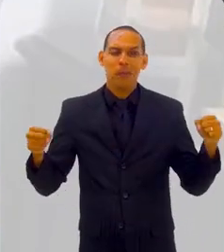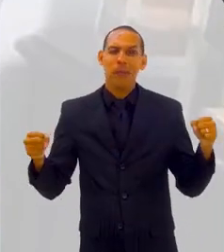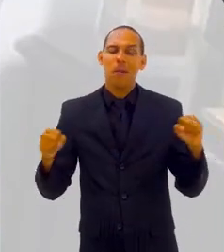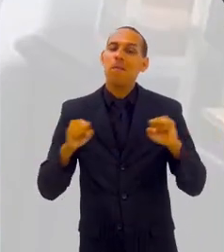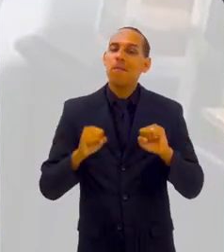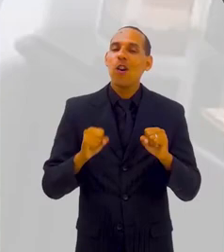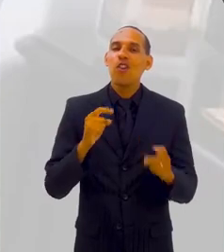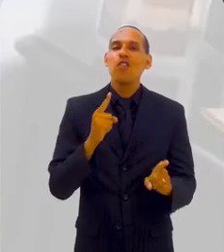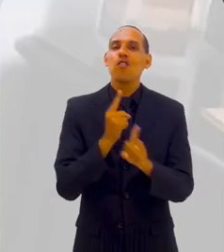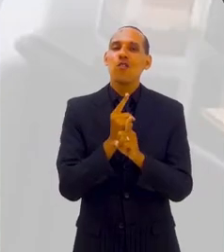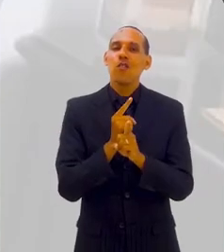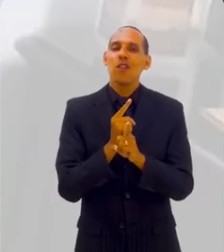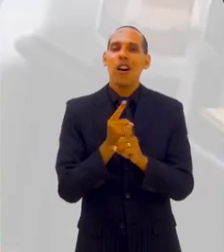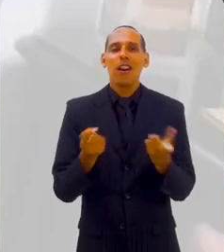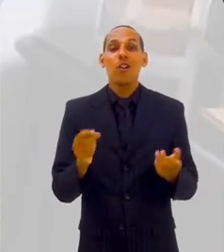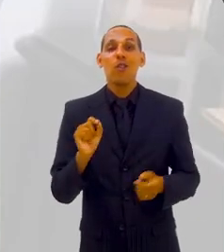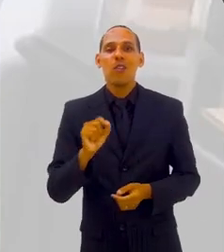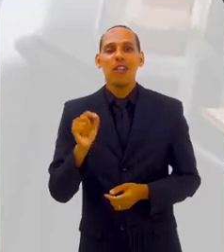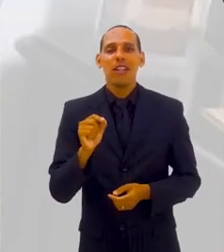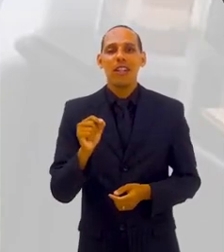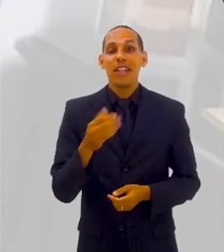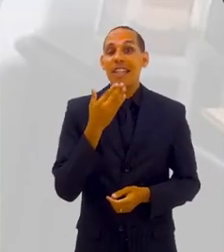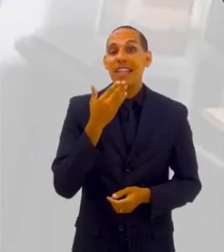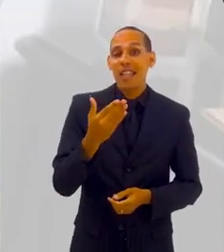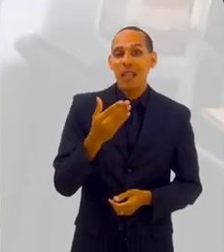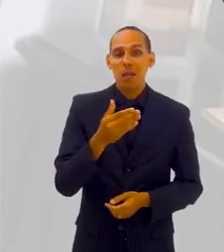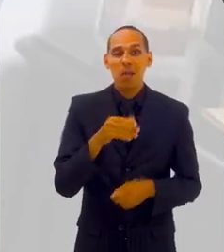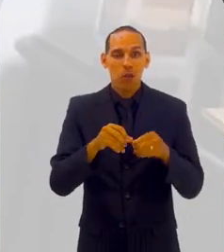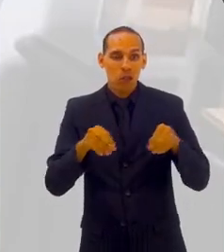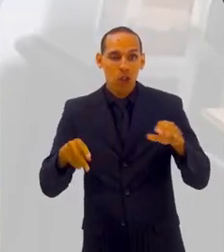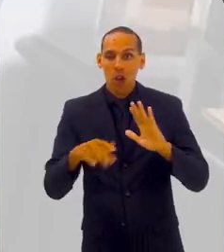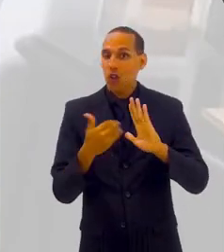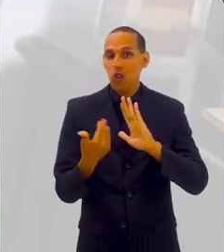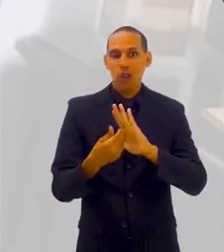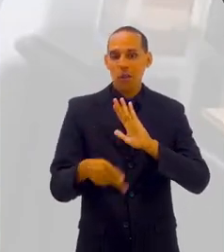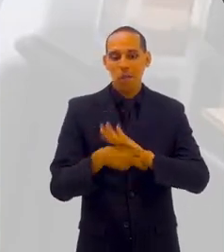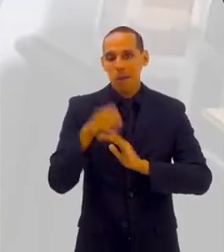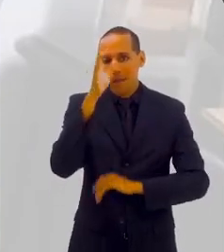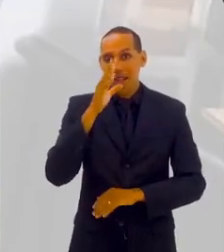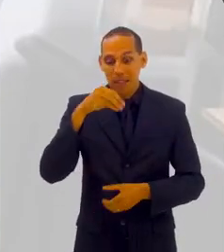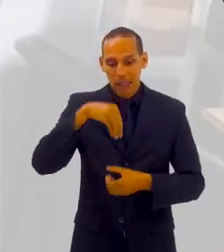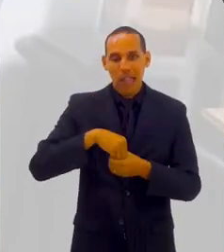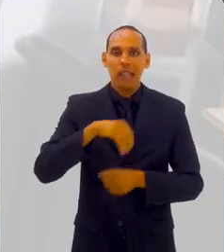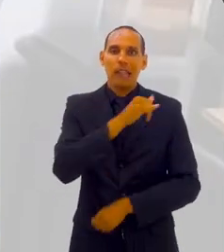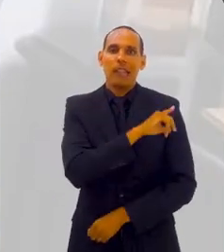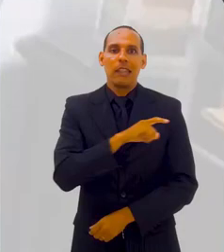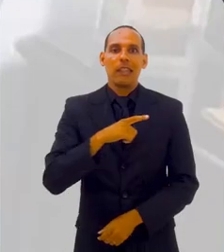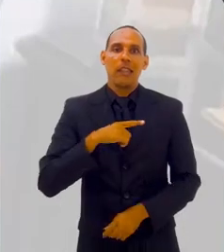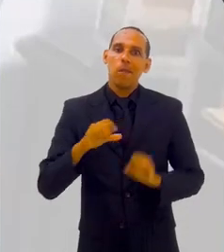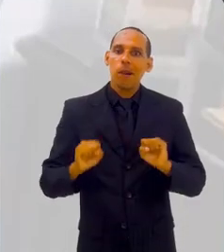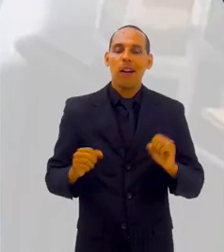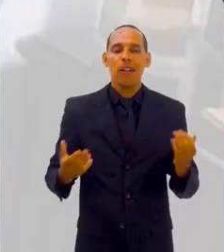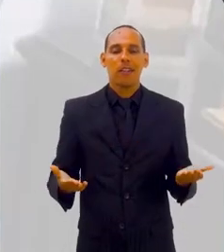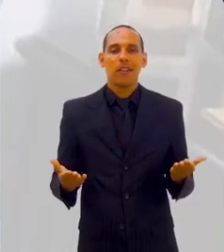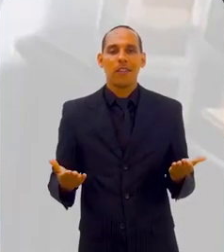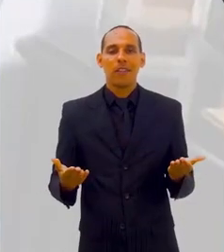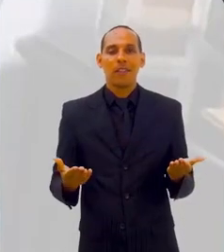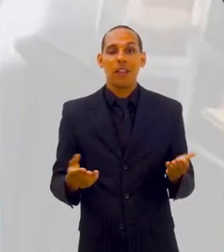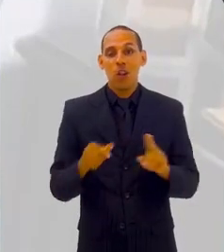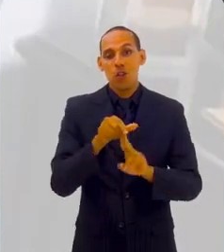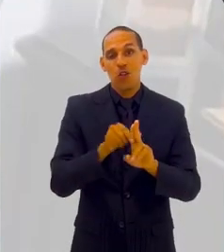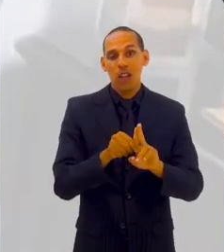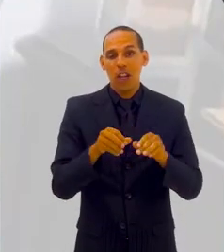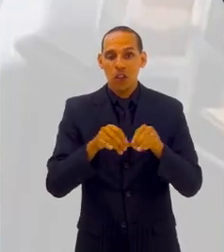enorme. Você pode encontrar praticamente as 13 classes de solo do Brasil no estado do Rio de Janeiro. Ou seja, você tem variabilidade